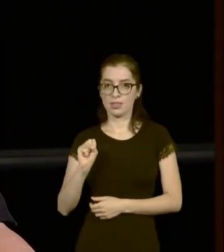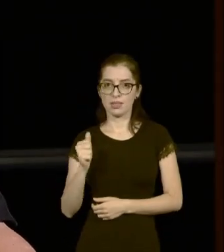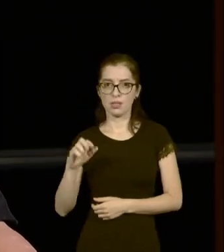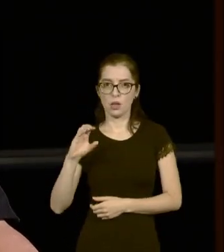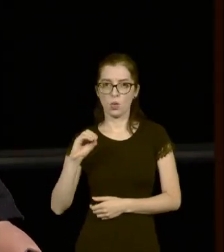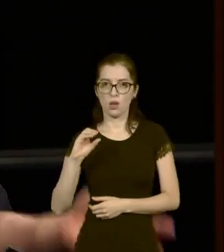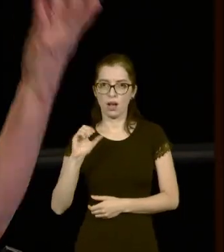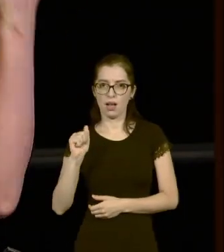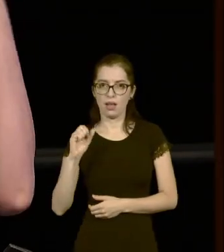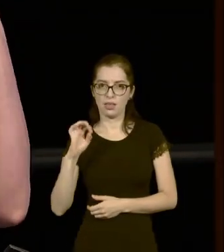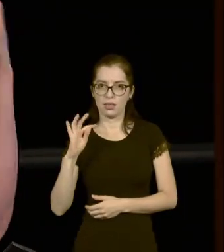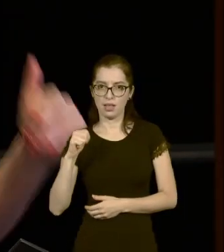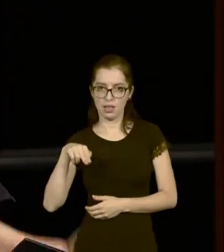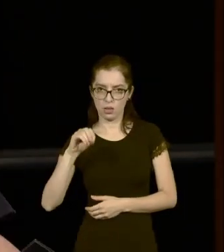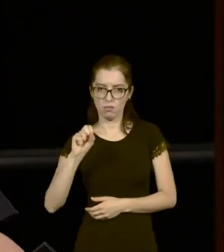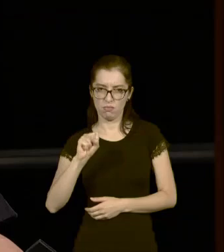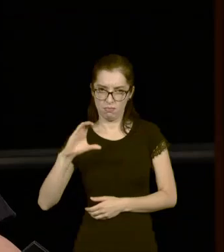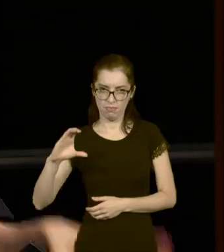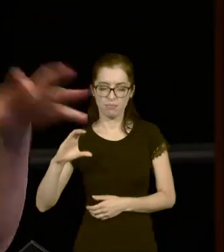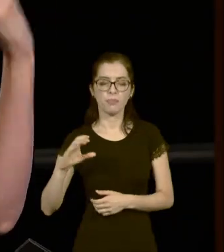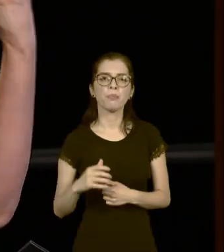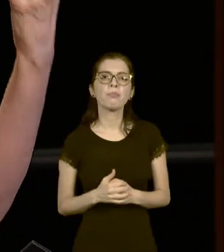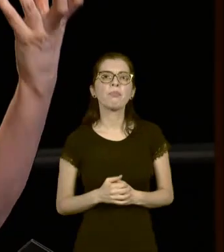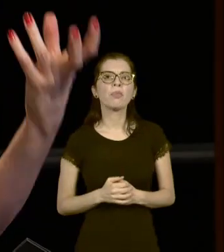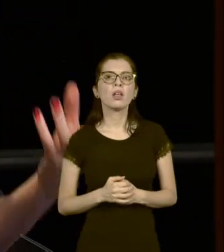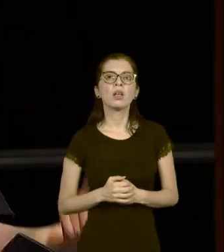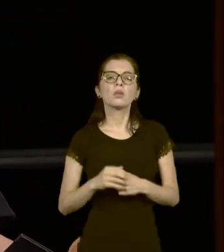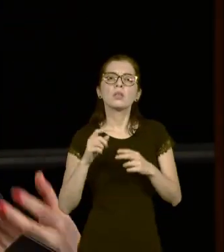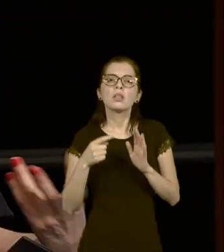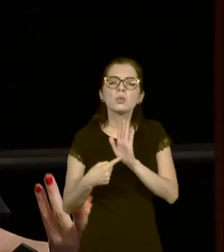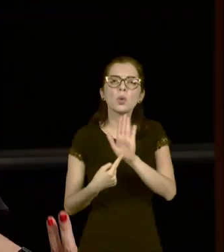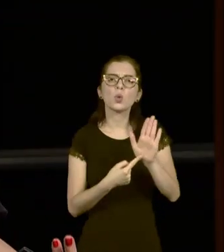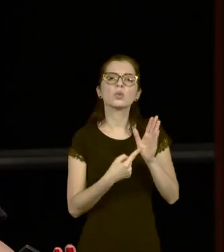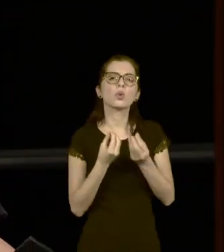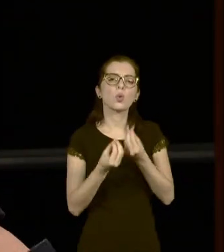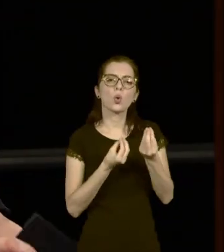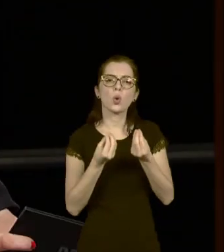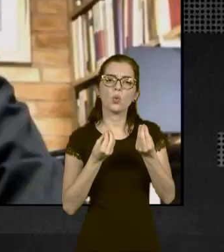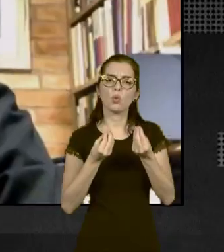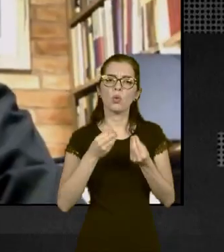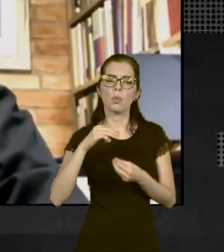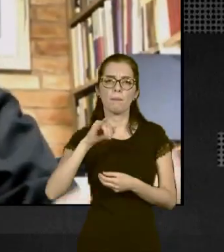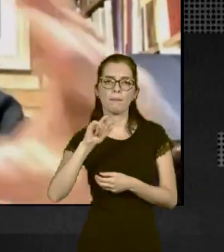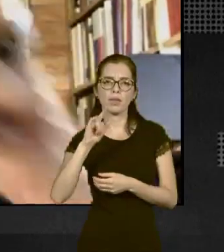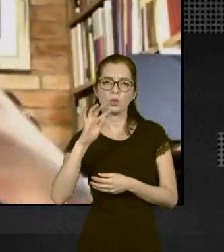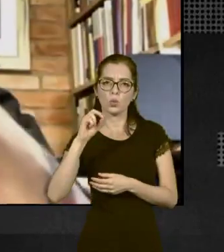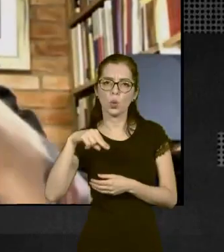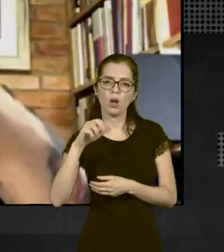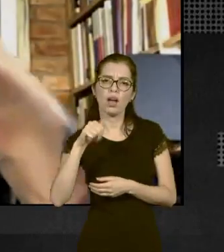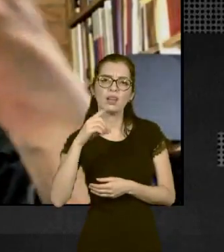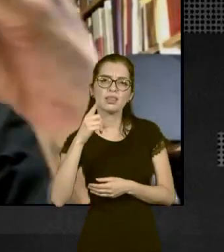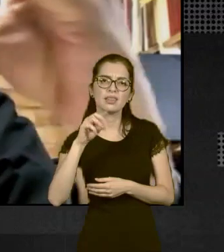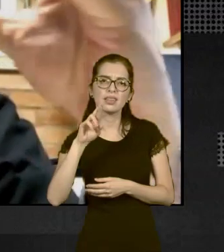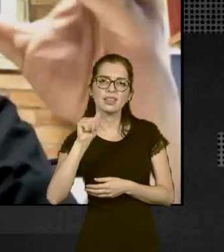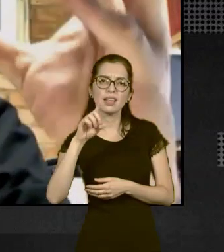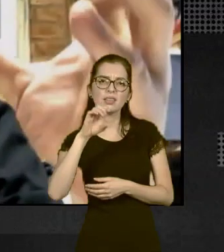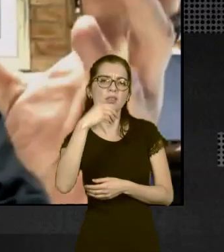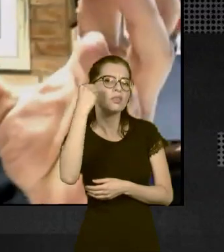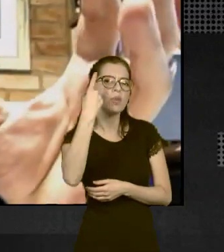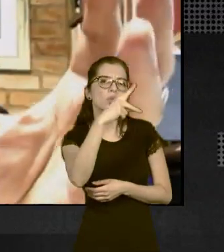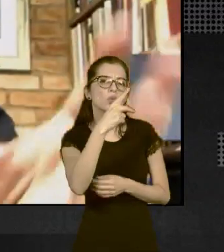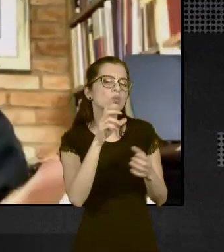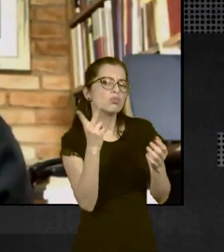Coronéis, né? Como é que você chegou lá na Fundação? E queria que você falasse um pouco dessas montagens. Então, olha, o círculo